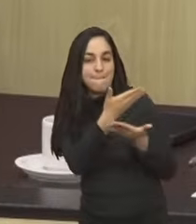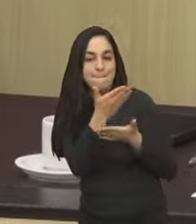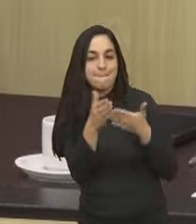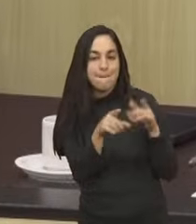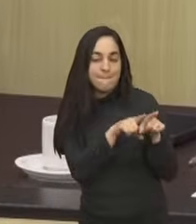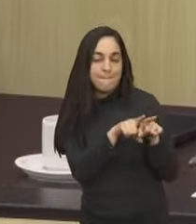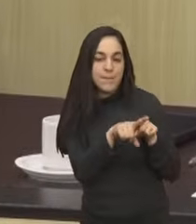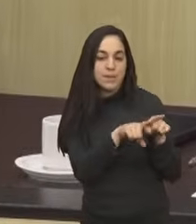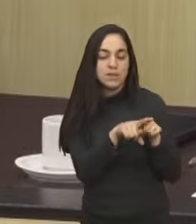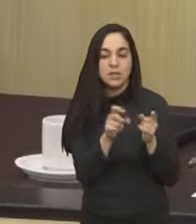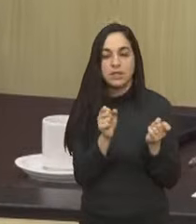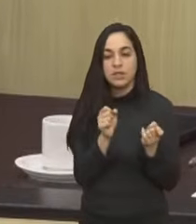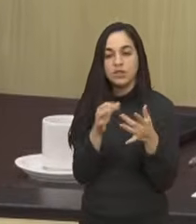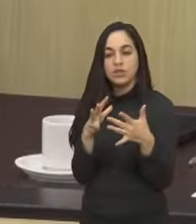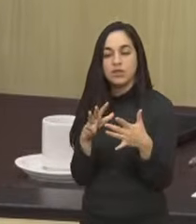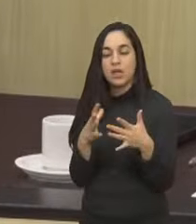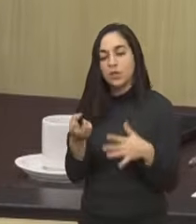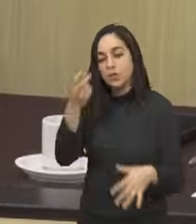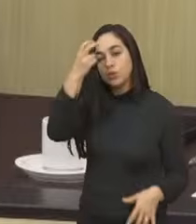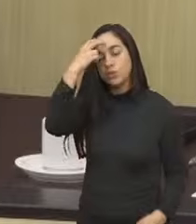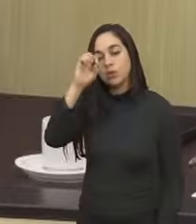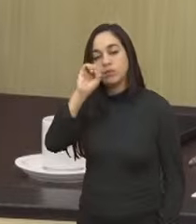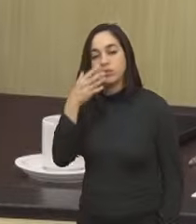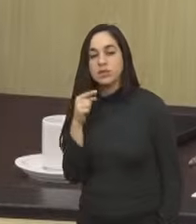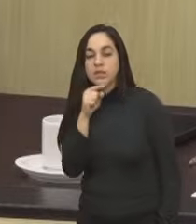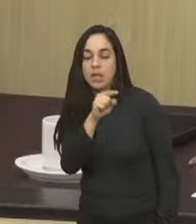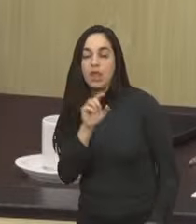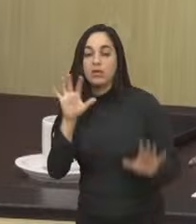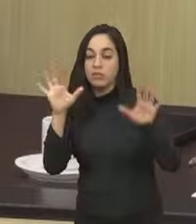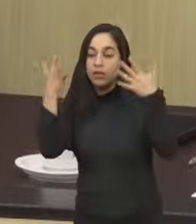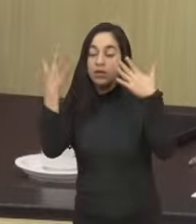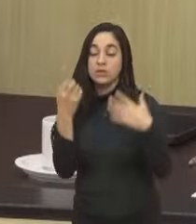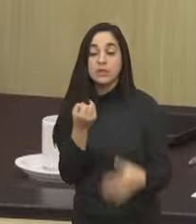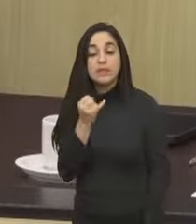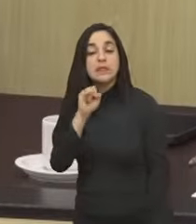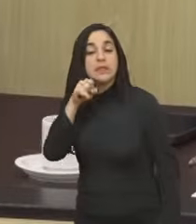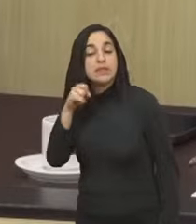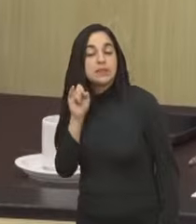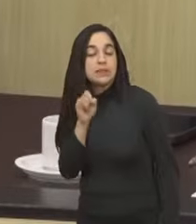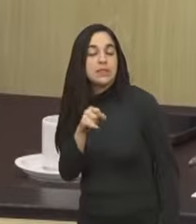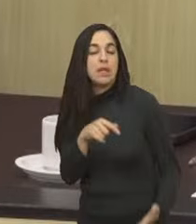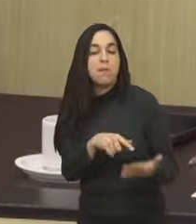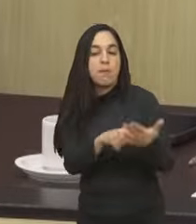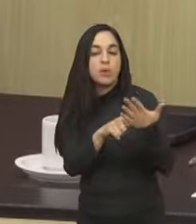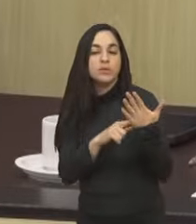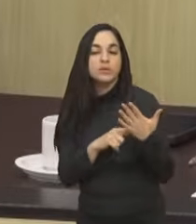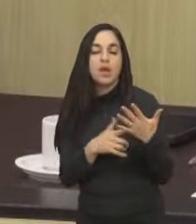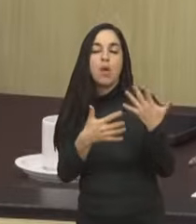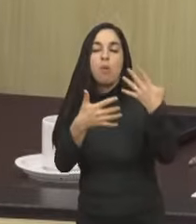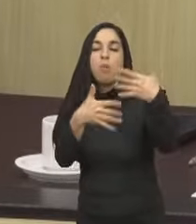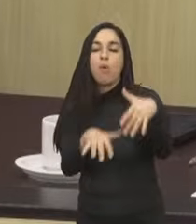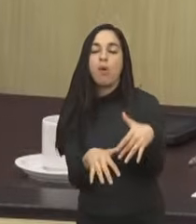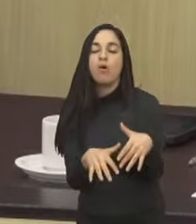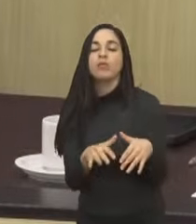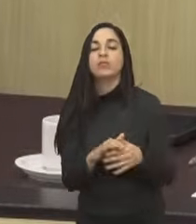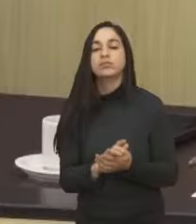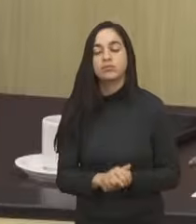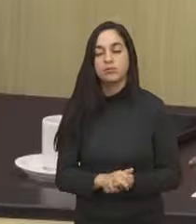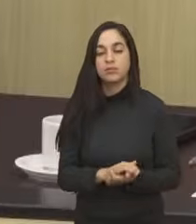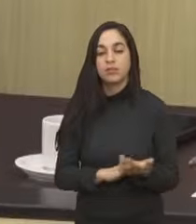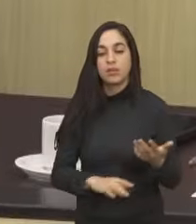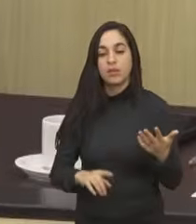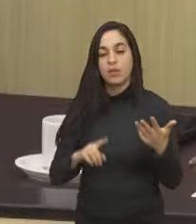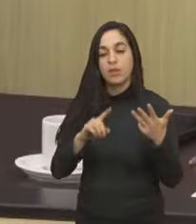atividades culturais que seriam promovidas no evento? Em caso afirmativo, encaminhar comprovação da divulgação.